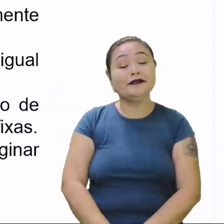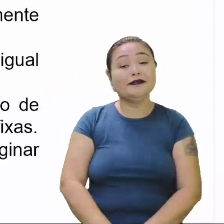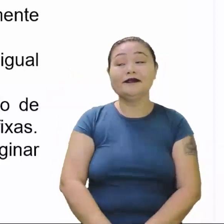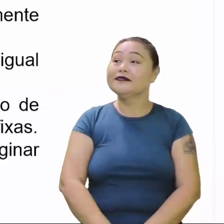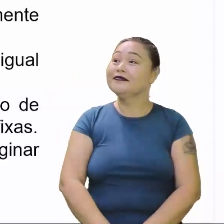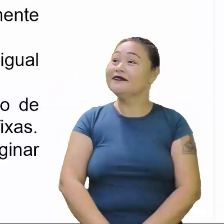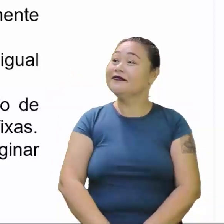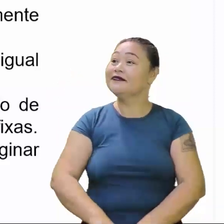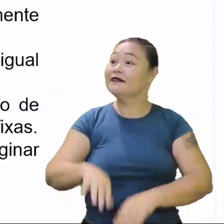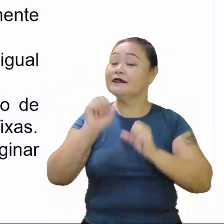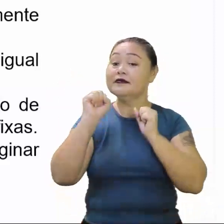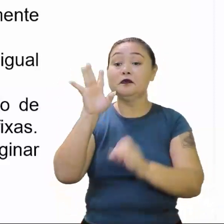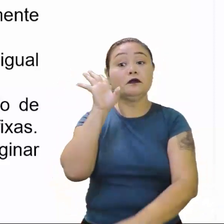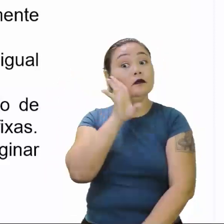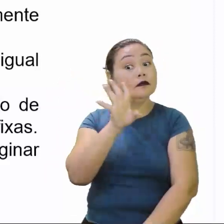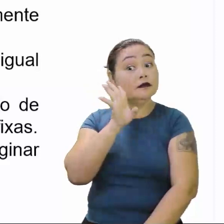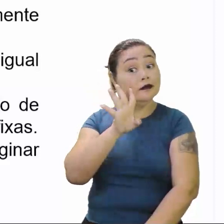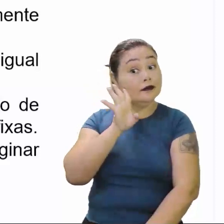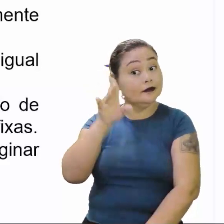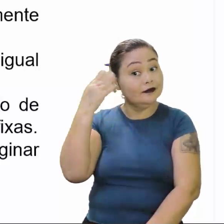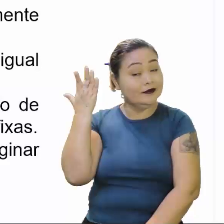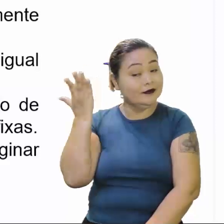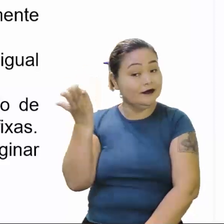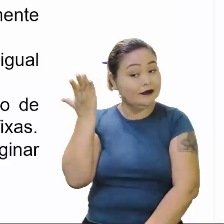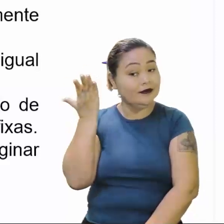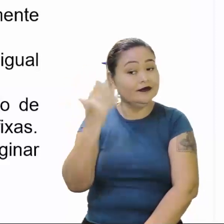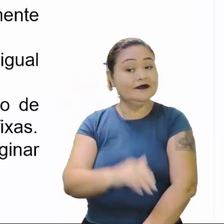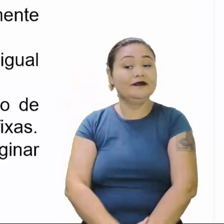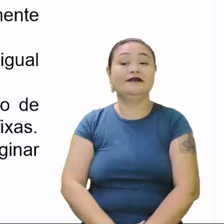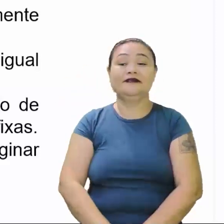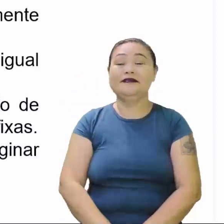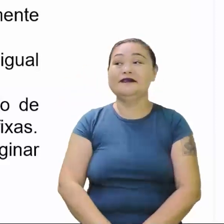olha só que bacana.